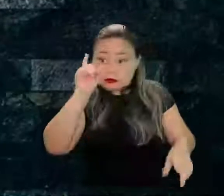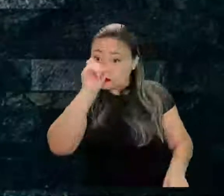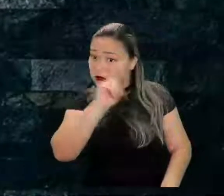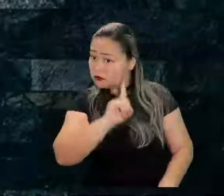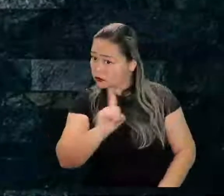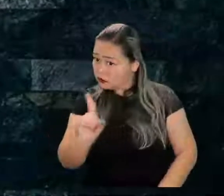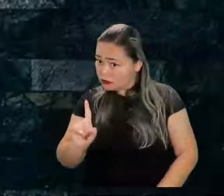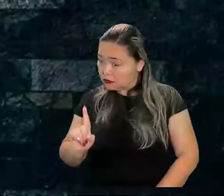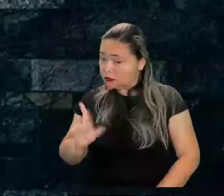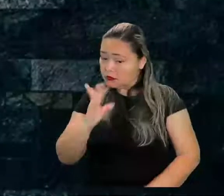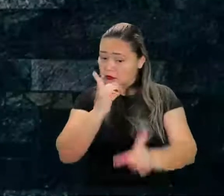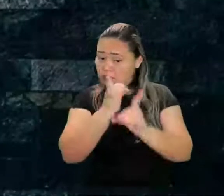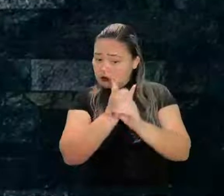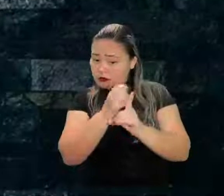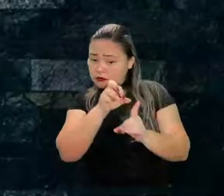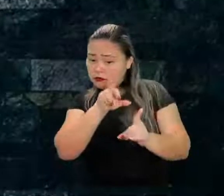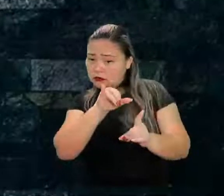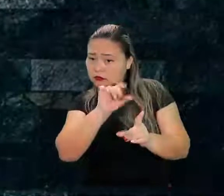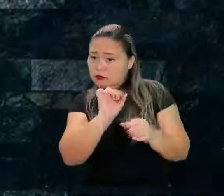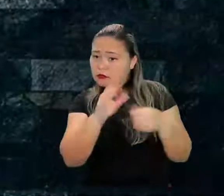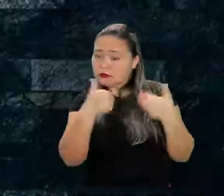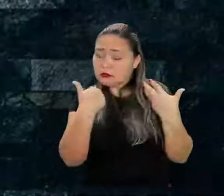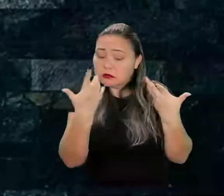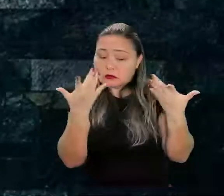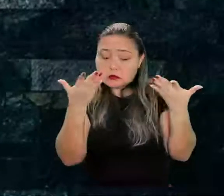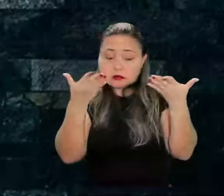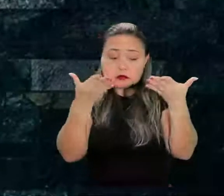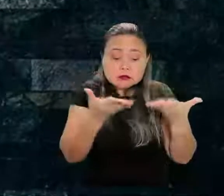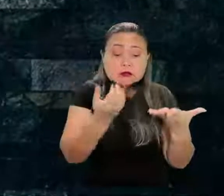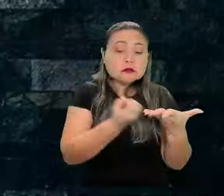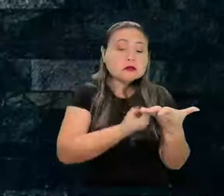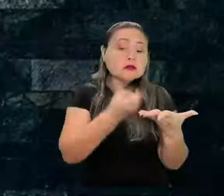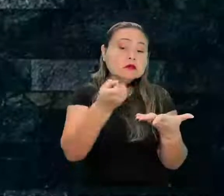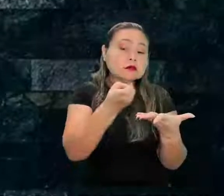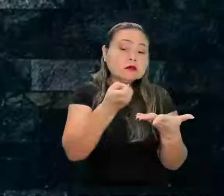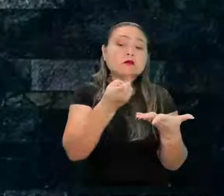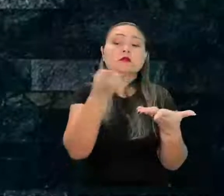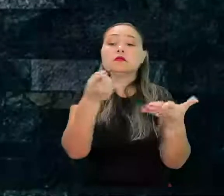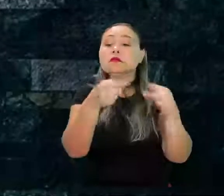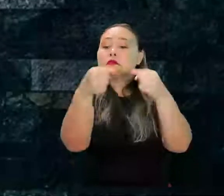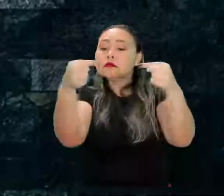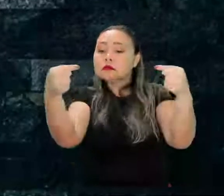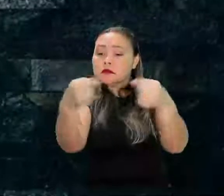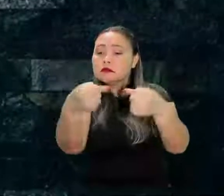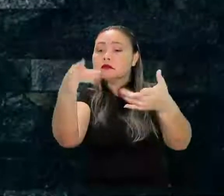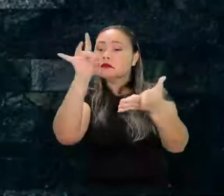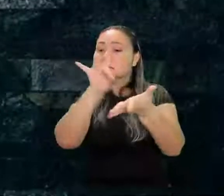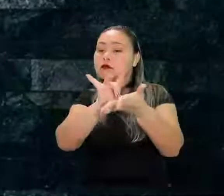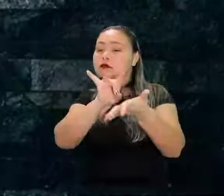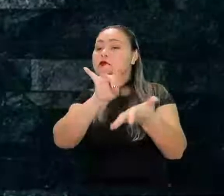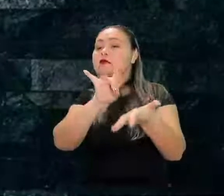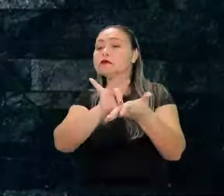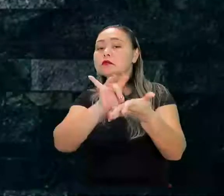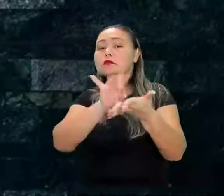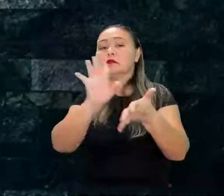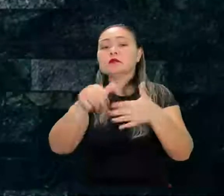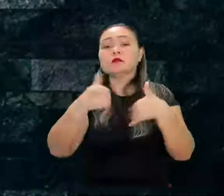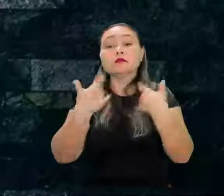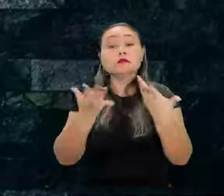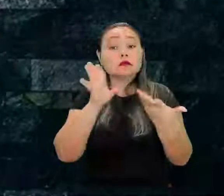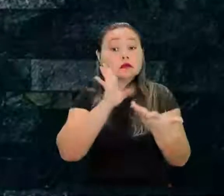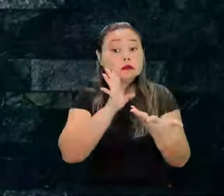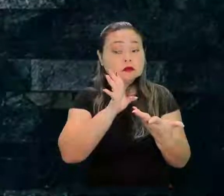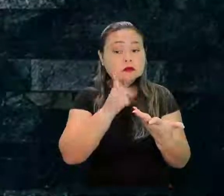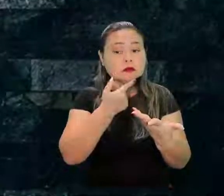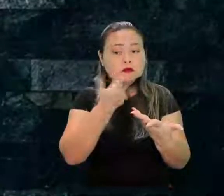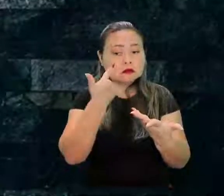que encontrar a raiz é só a gente achar o valor de x que torna a equação verdadeira. É isso que tem que fazer. Uma coisa legal,